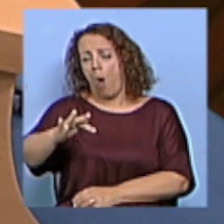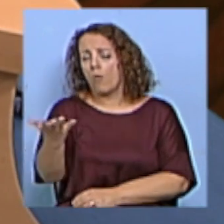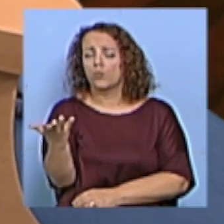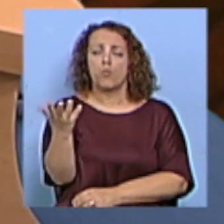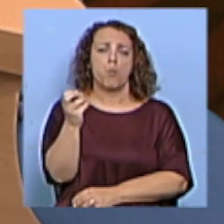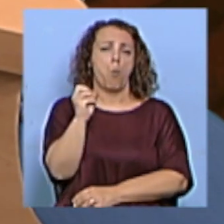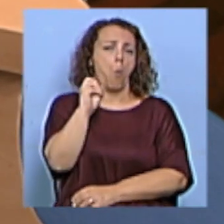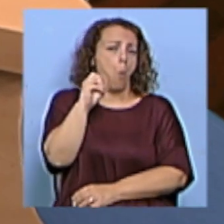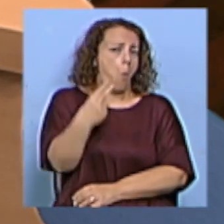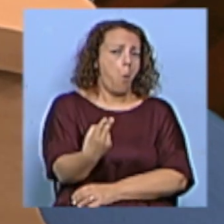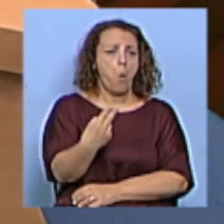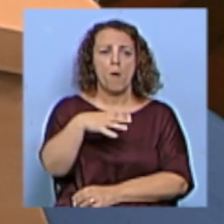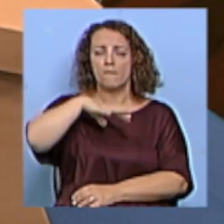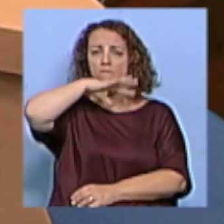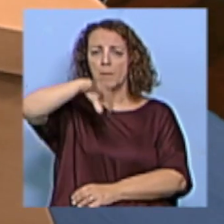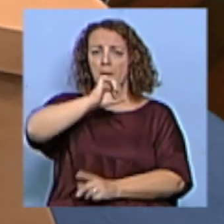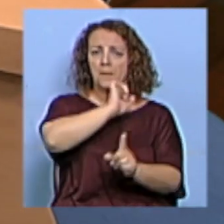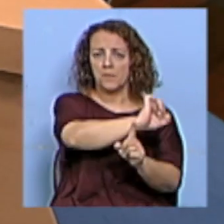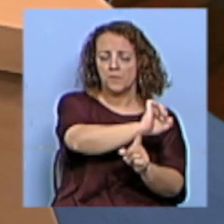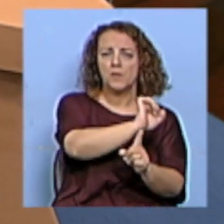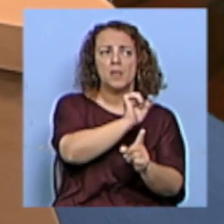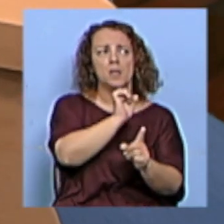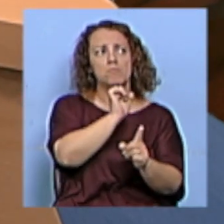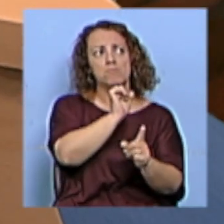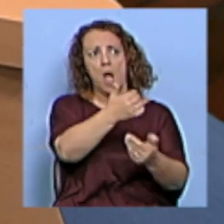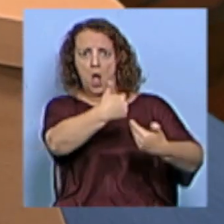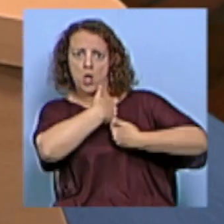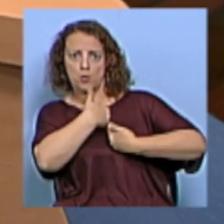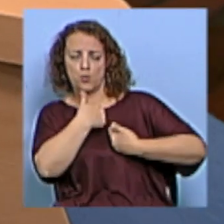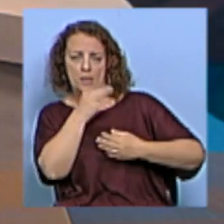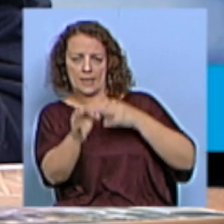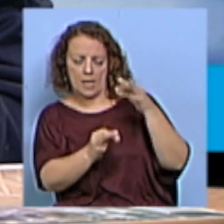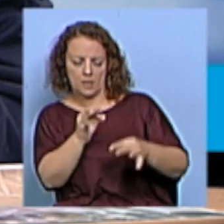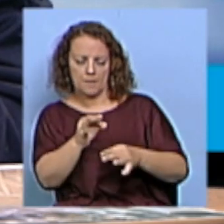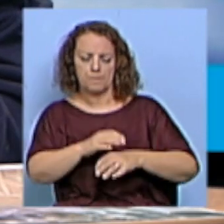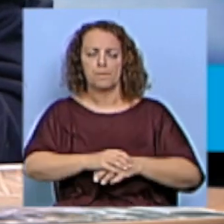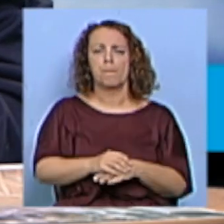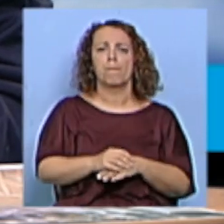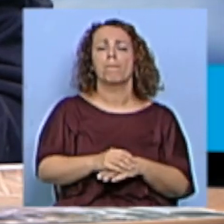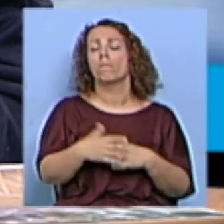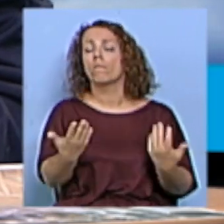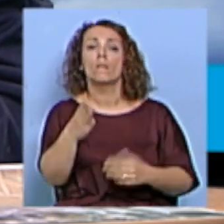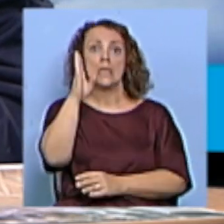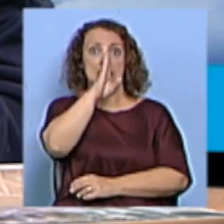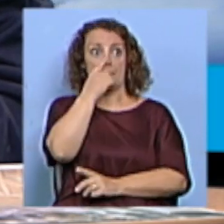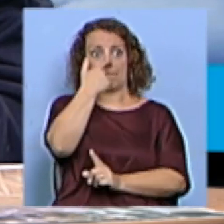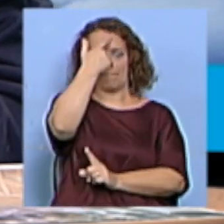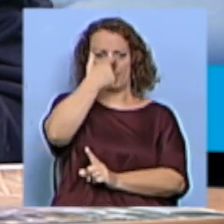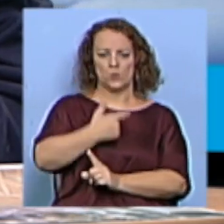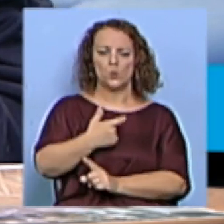24, ou aos seus familiares para que seja tratado. Se a pessoa tiver uma situação de